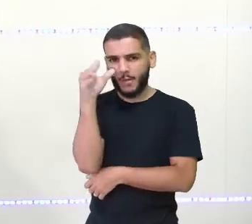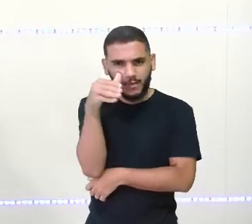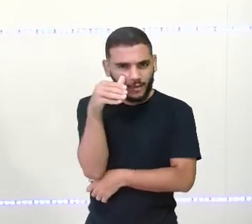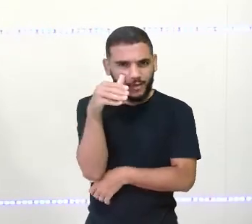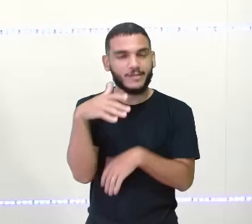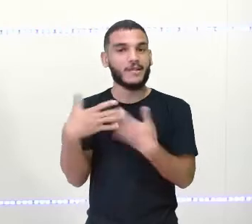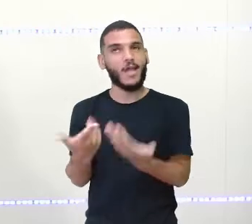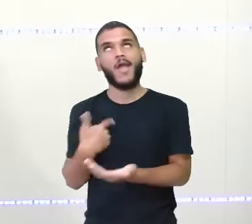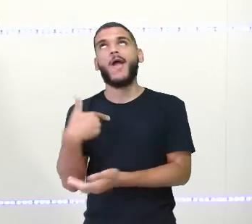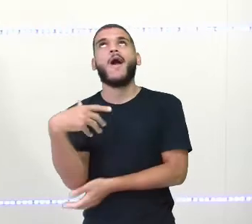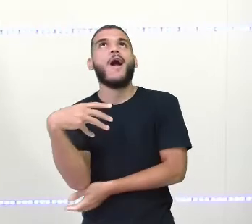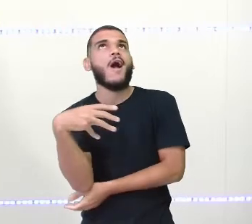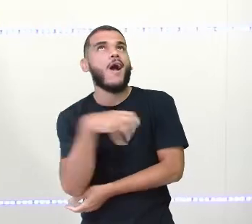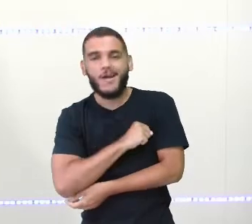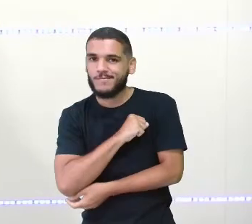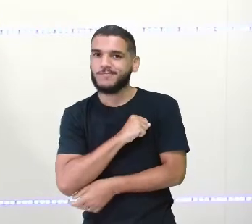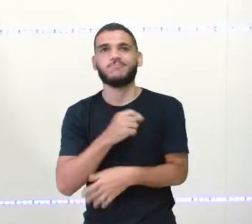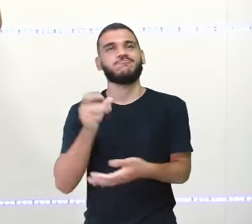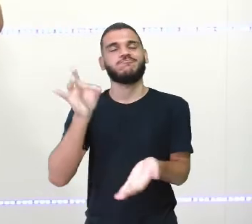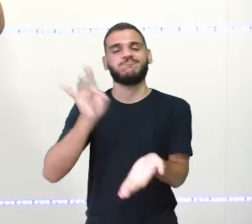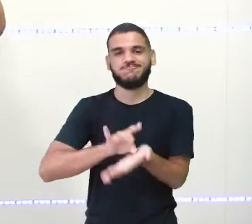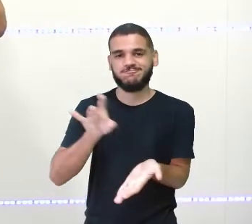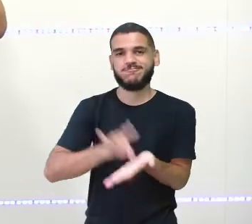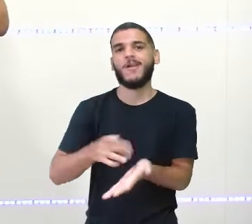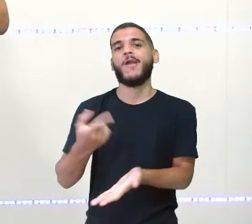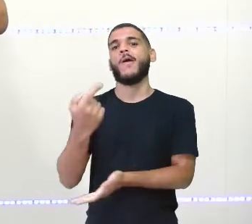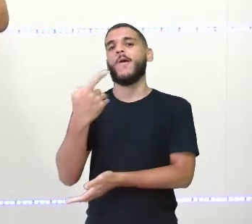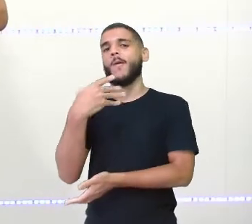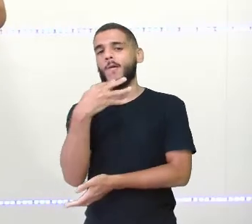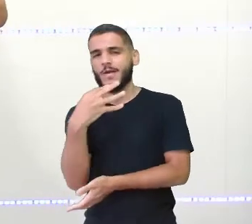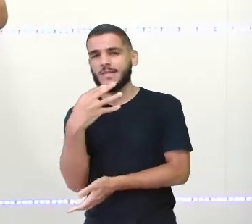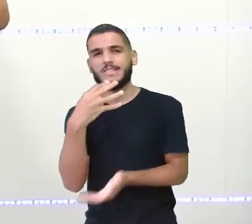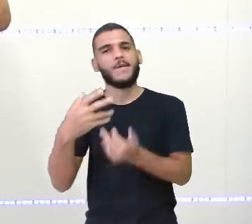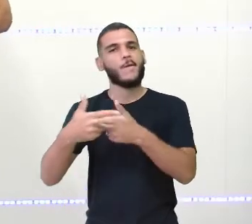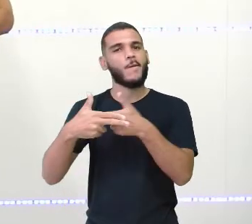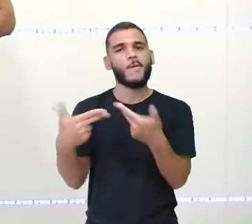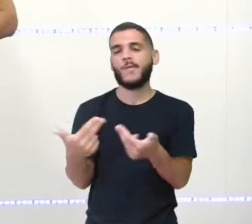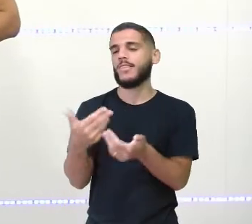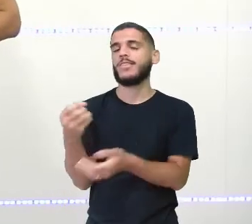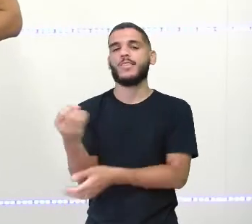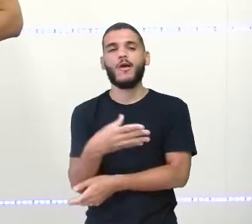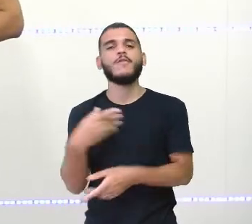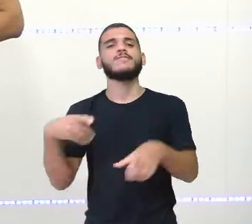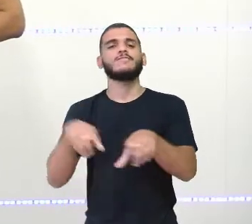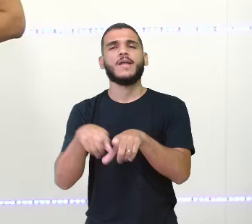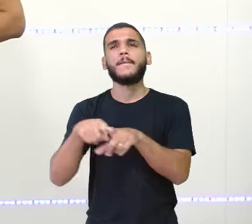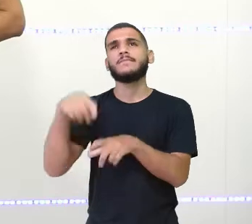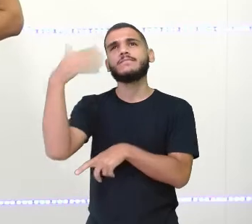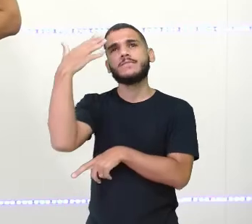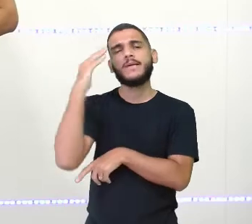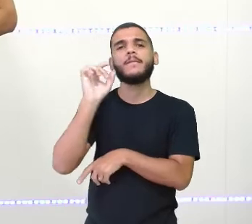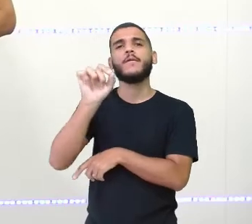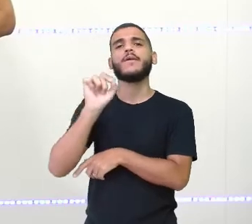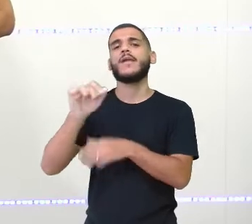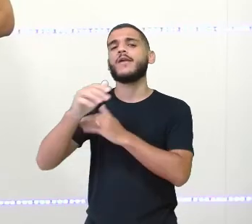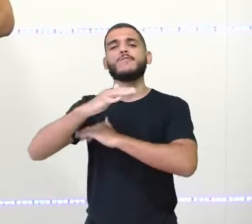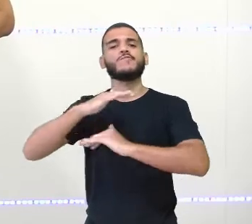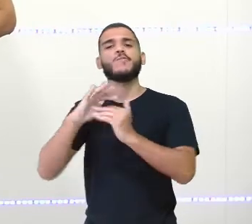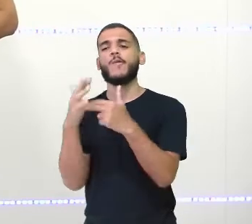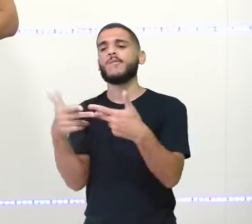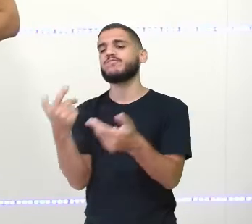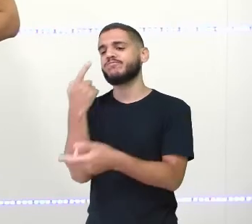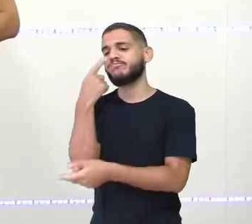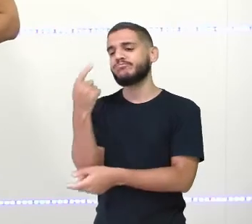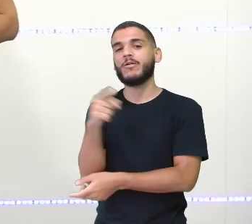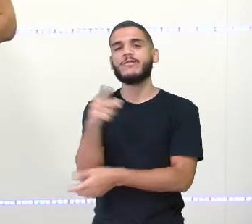curiosidades? Eu amo curiosidades, hein? De conhecer coisas novas, de saber coisas interessantes. E você